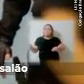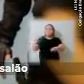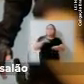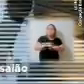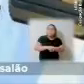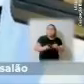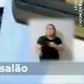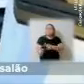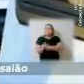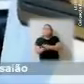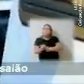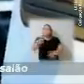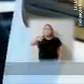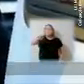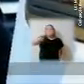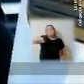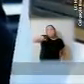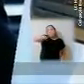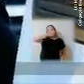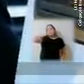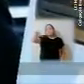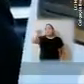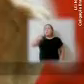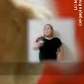corrupção Tanto no Mensalão quanto na Lava Jato